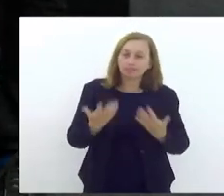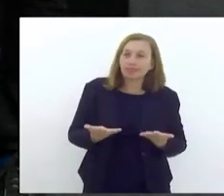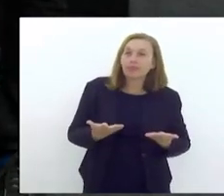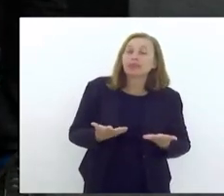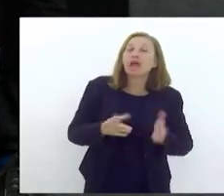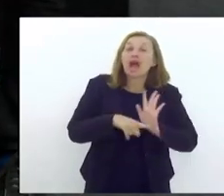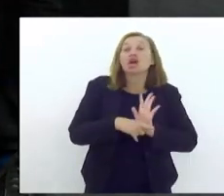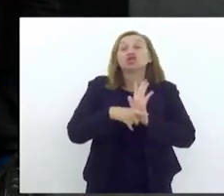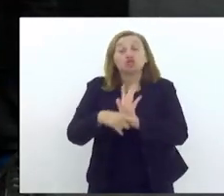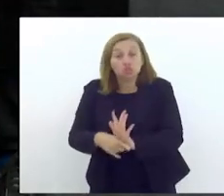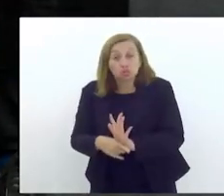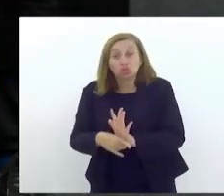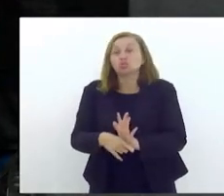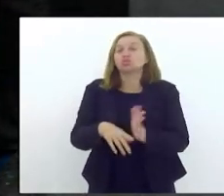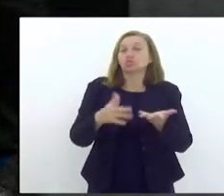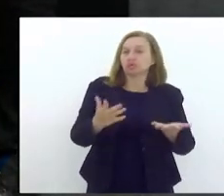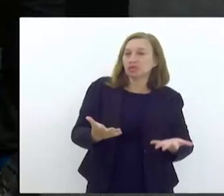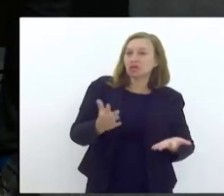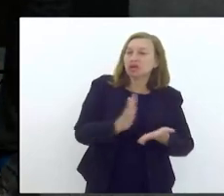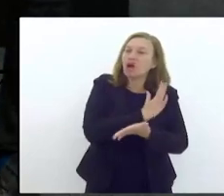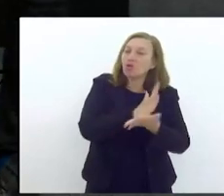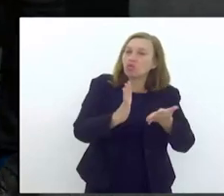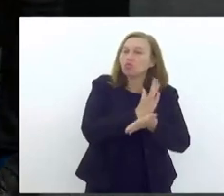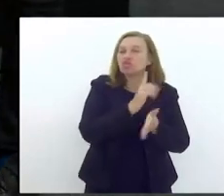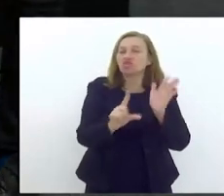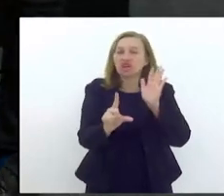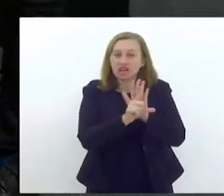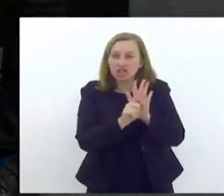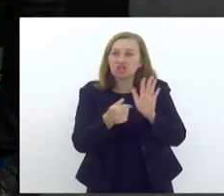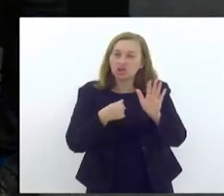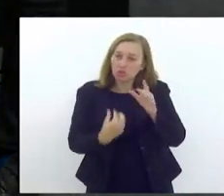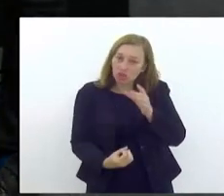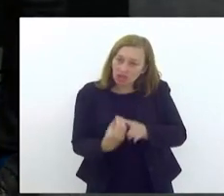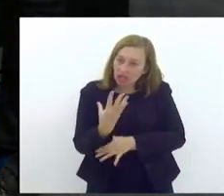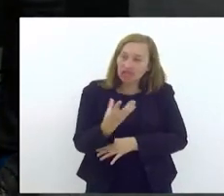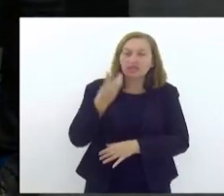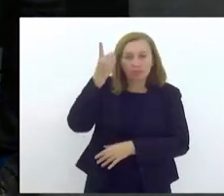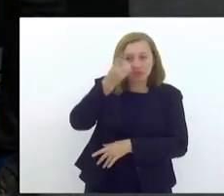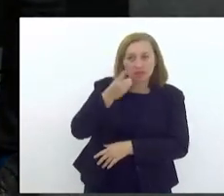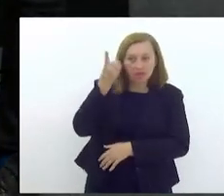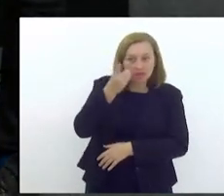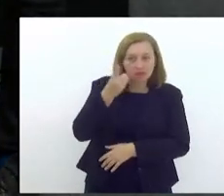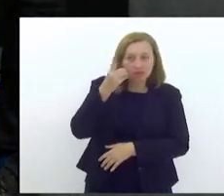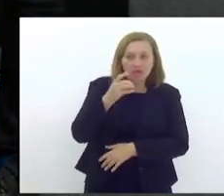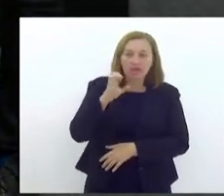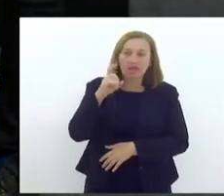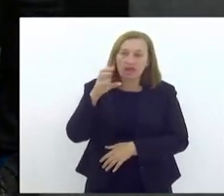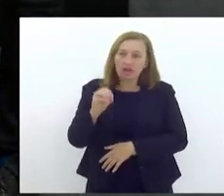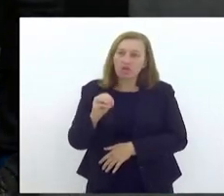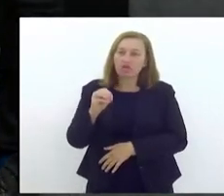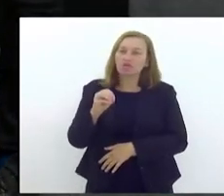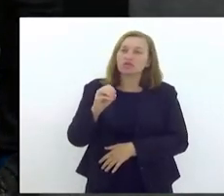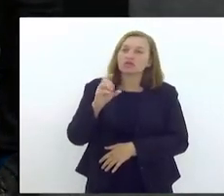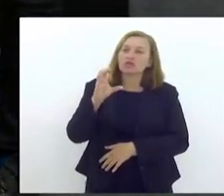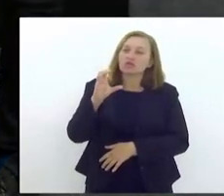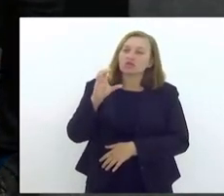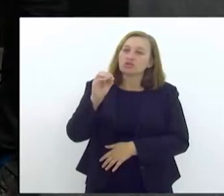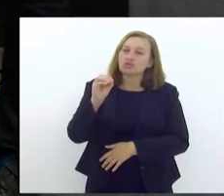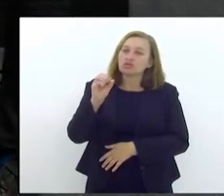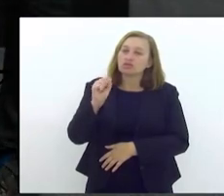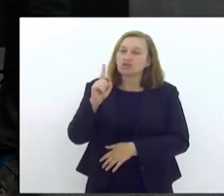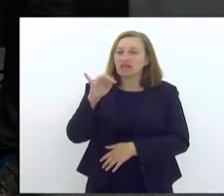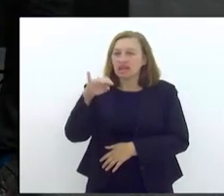ajudam alguns algumas das leis que eu fiz Deputado ecossocialista Jari